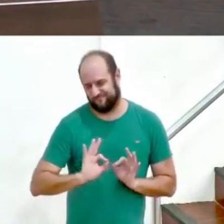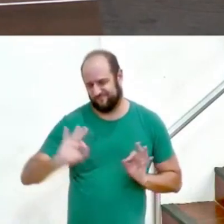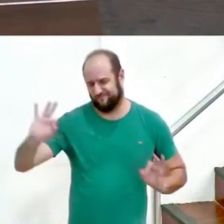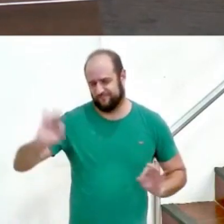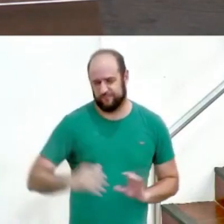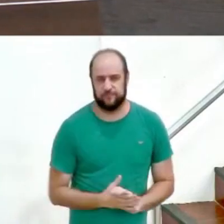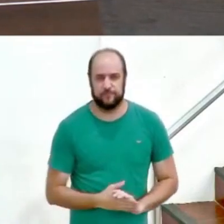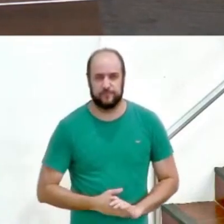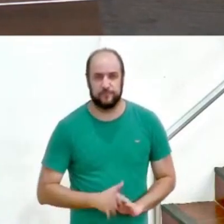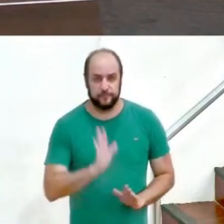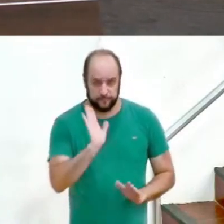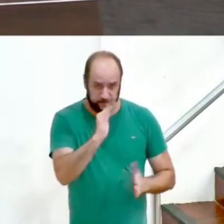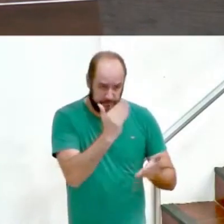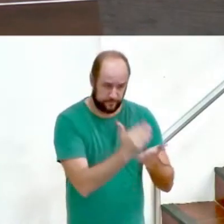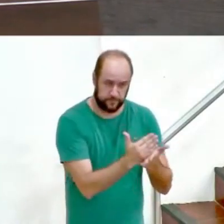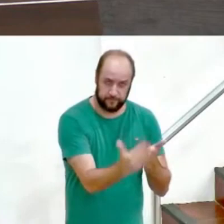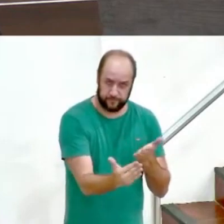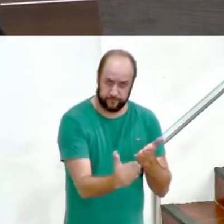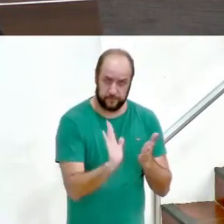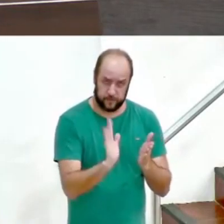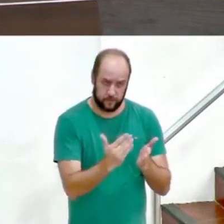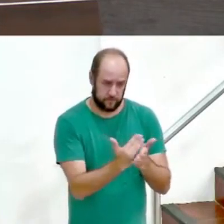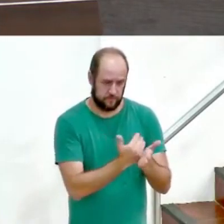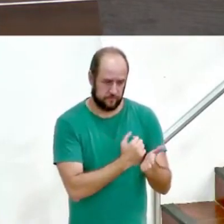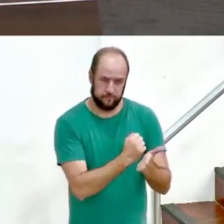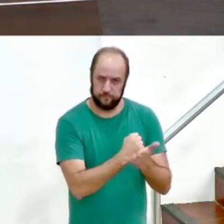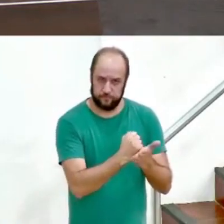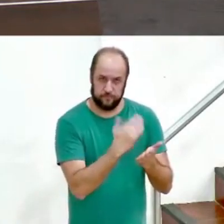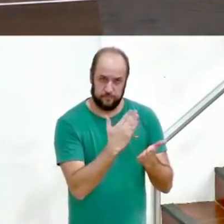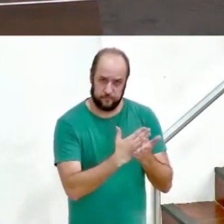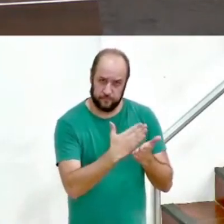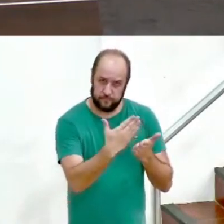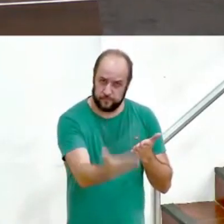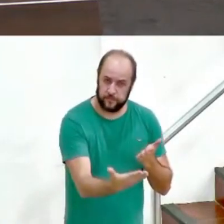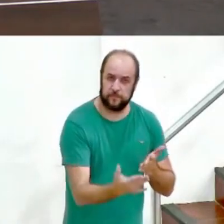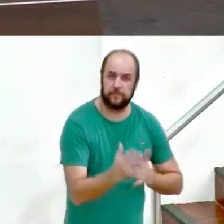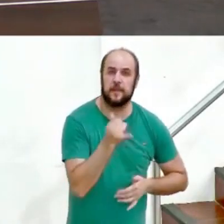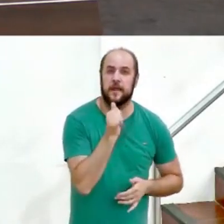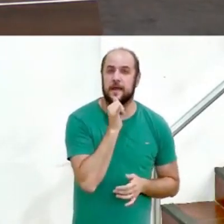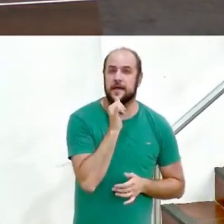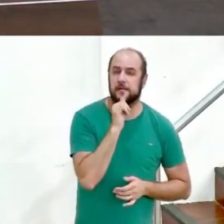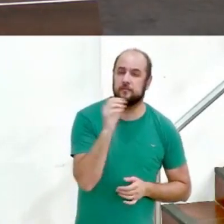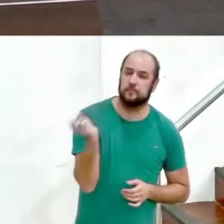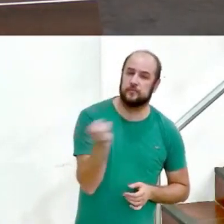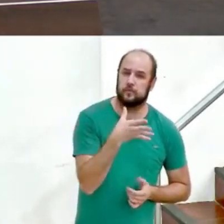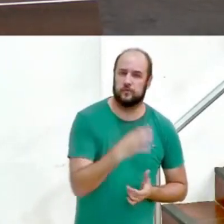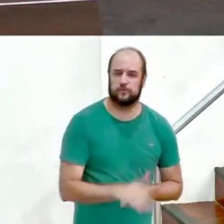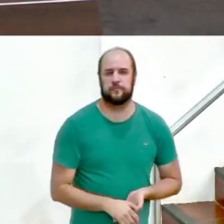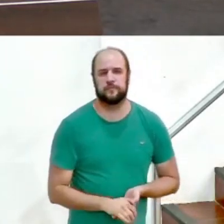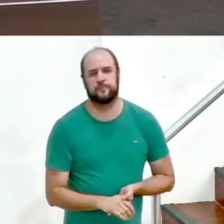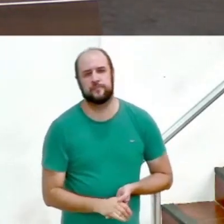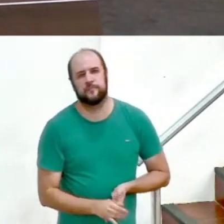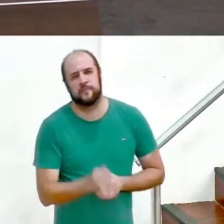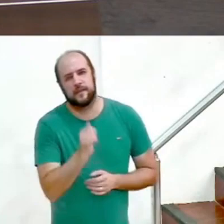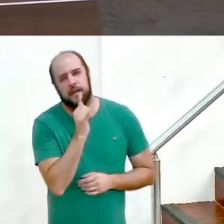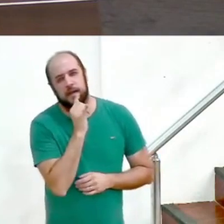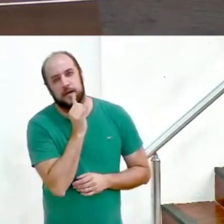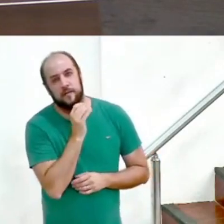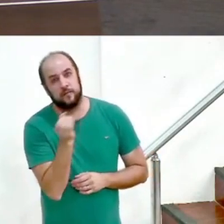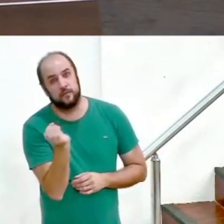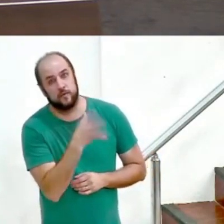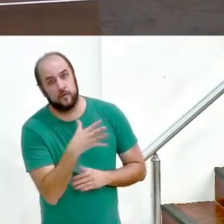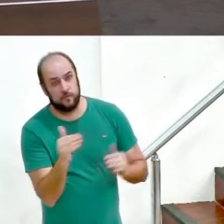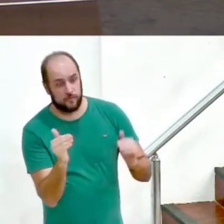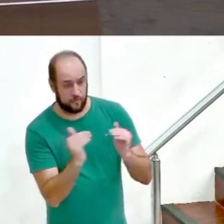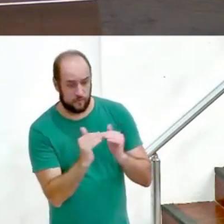do texto. A segunda parte do texto nos traz um novo exemplo. Um novo exemplo que tem a ver